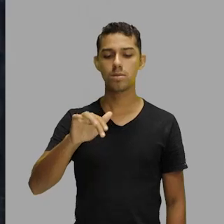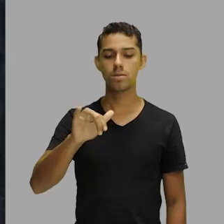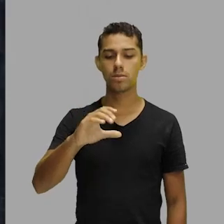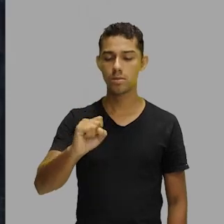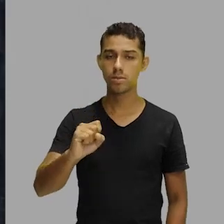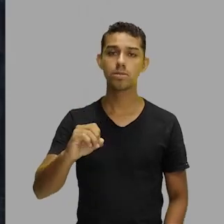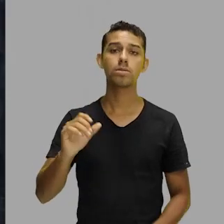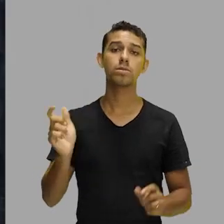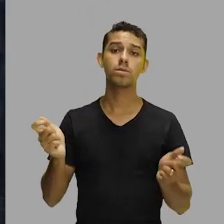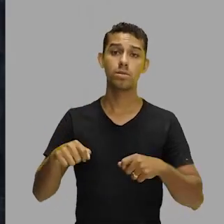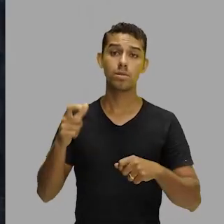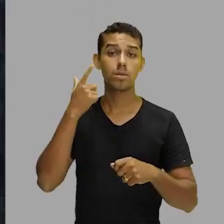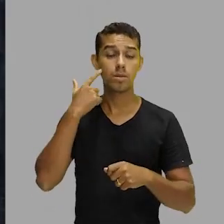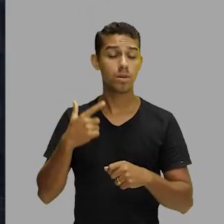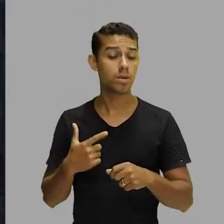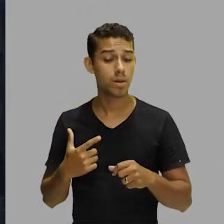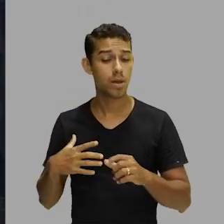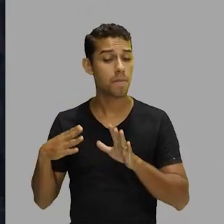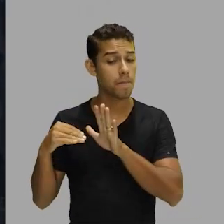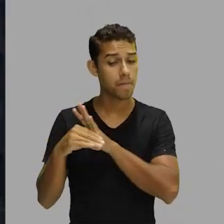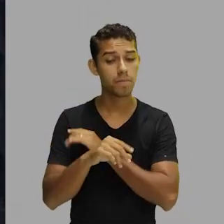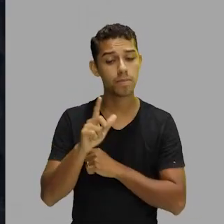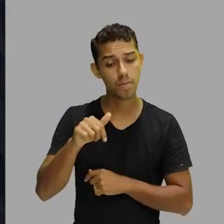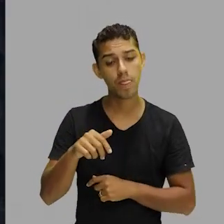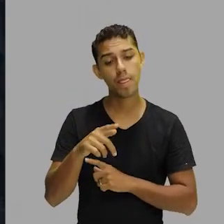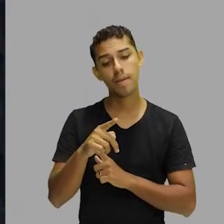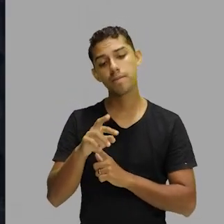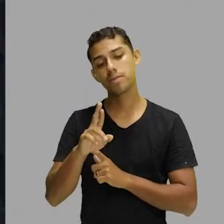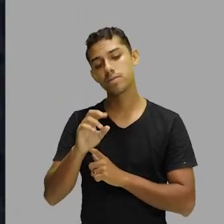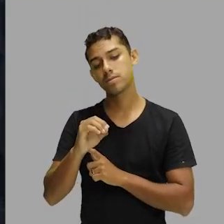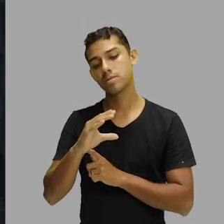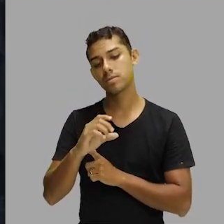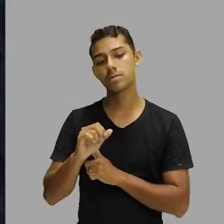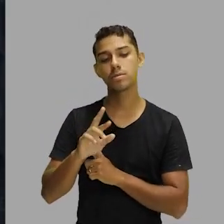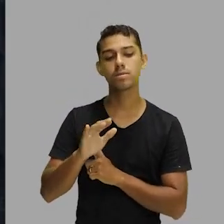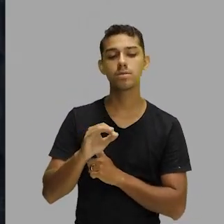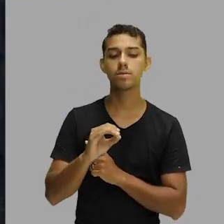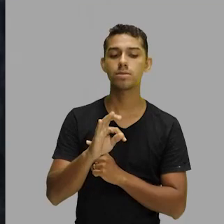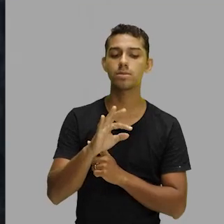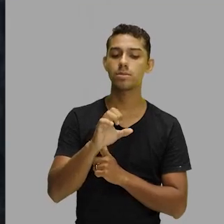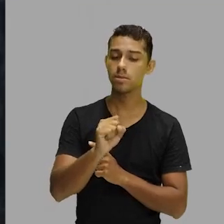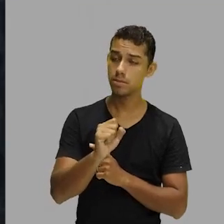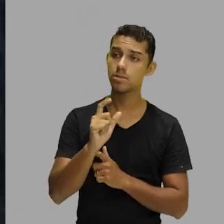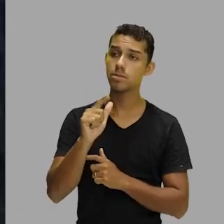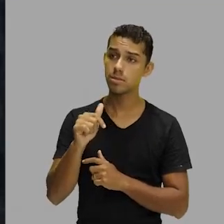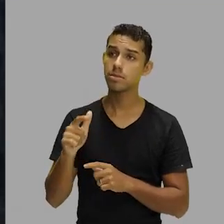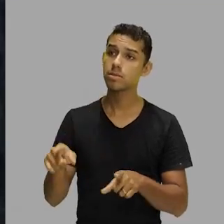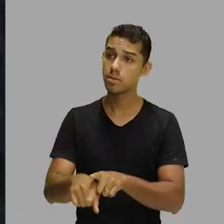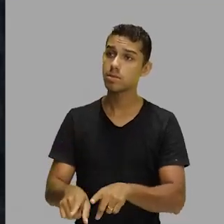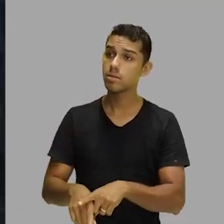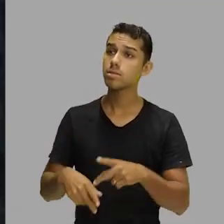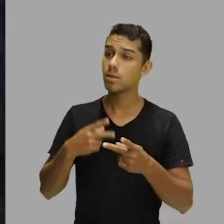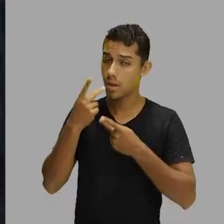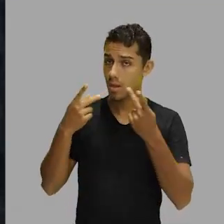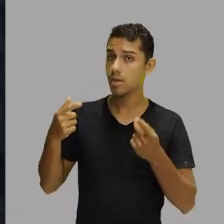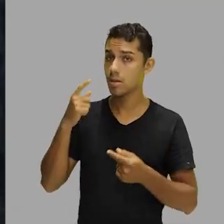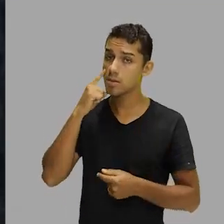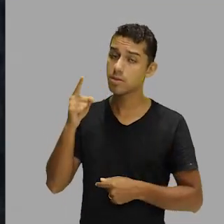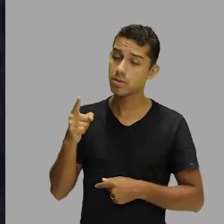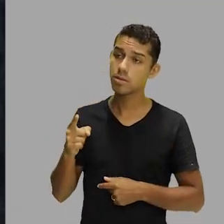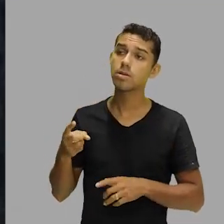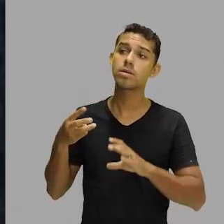Você disse que ela é procarionte. E por ser procarionte, você também falou que